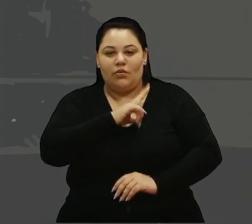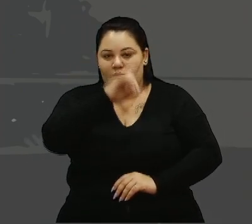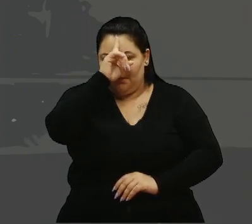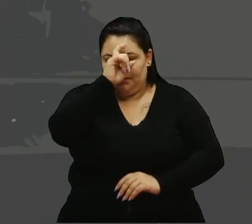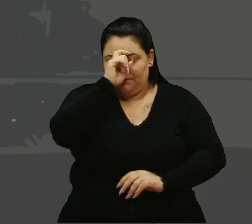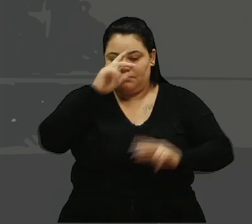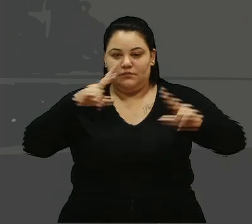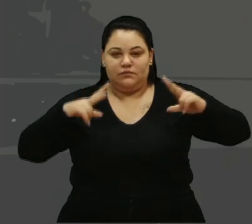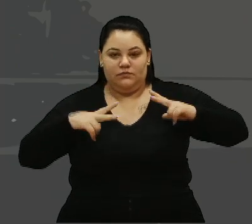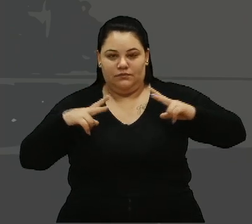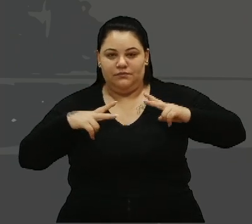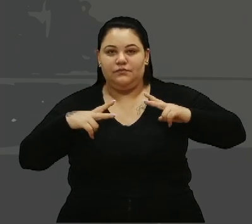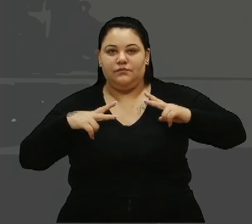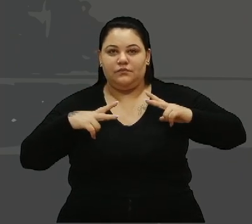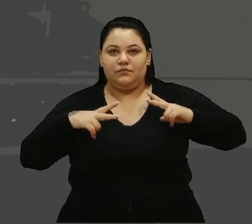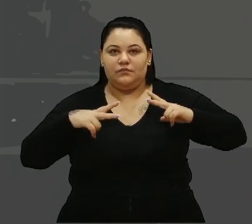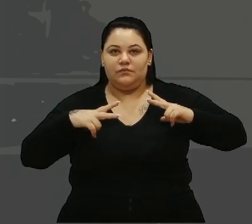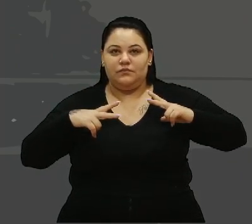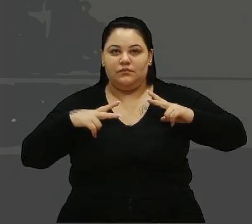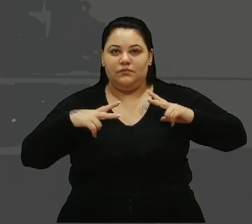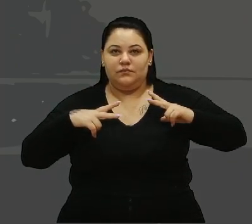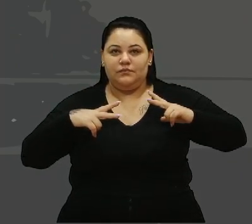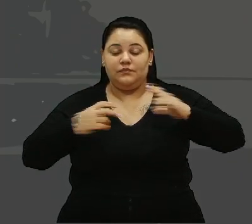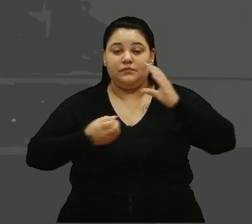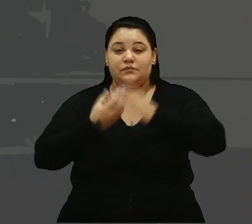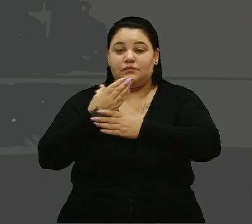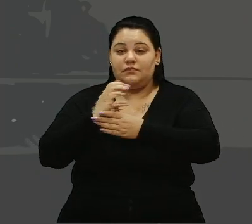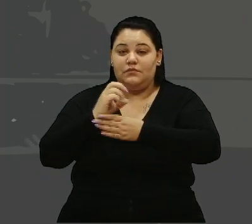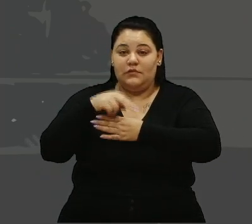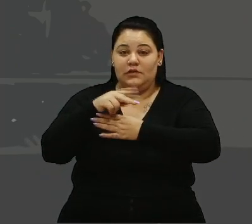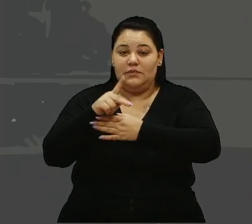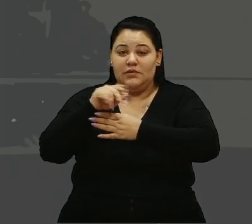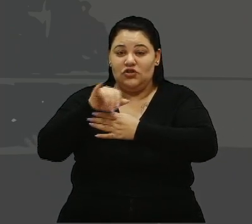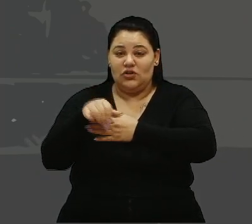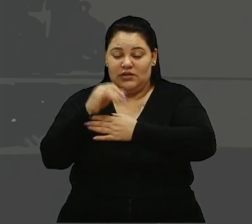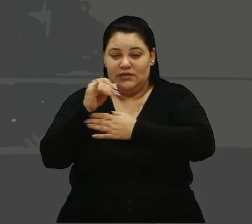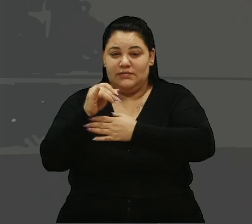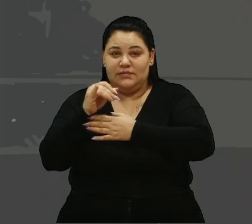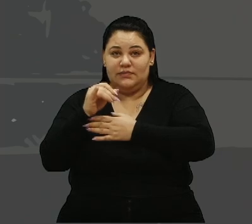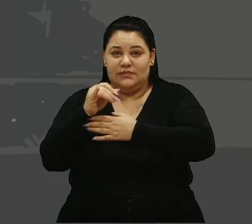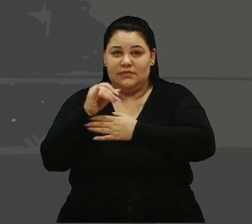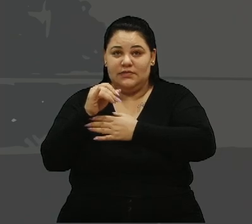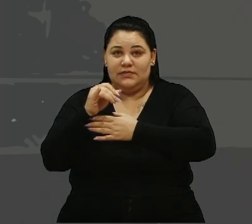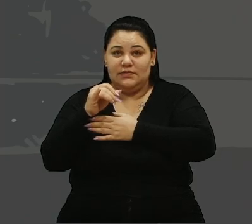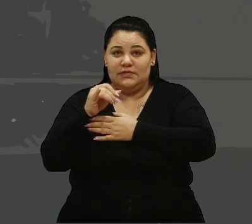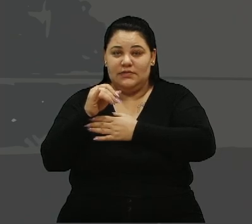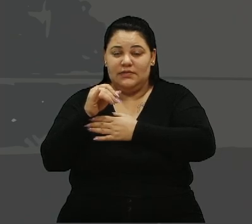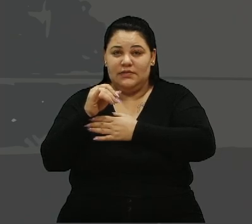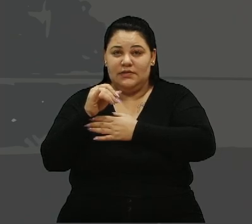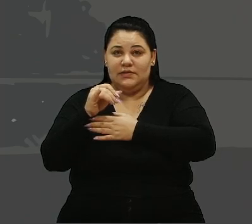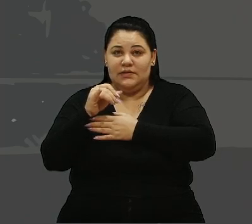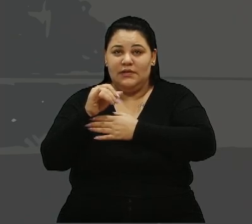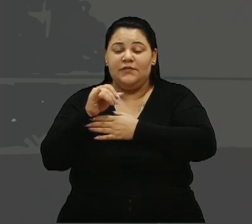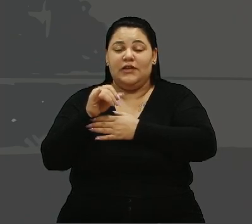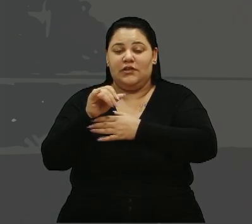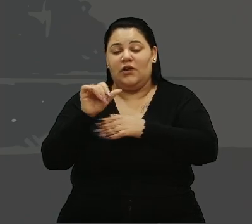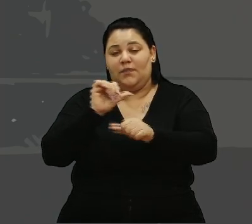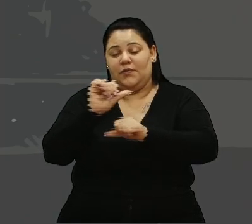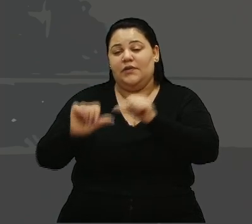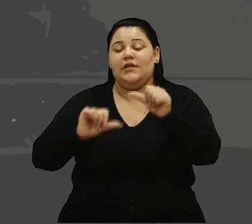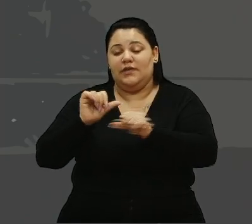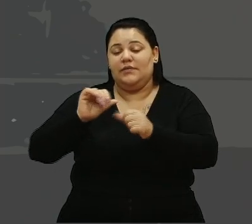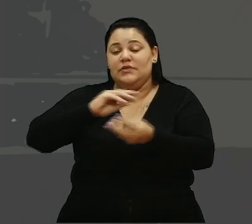privado que está criando um CNPJ para se tornar não